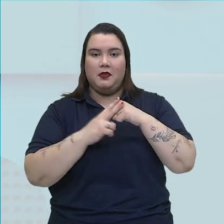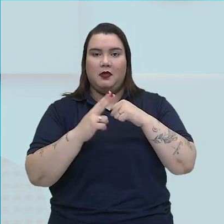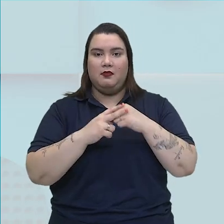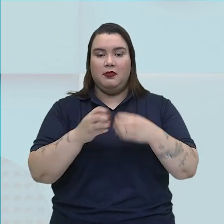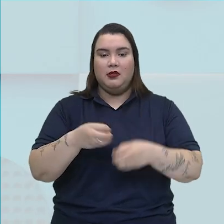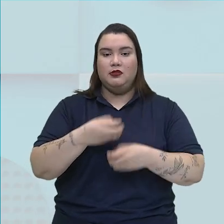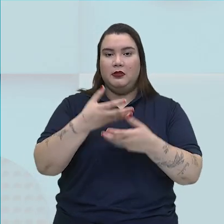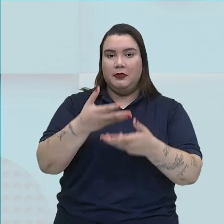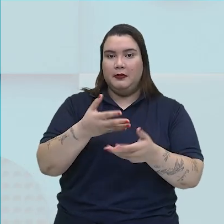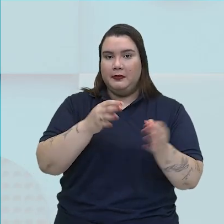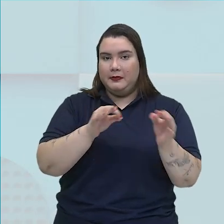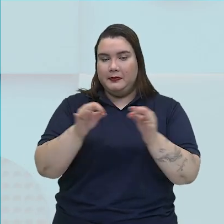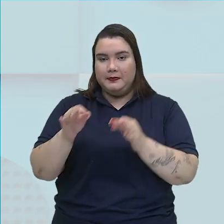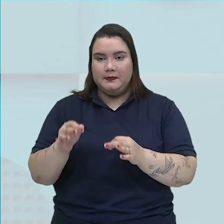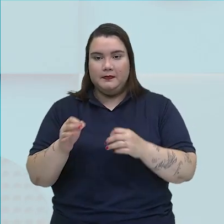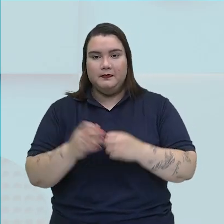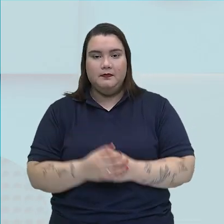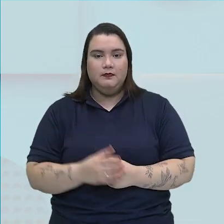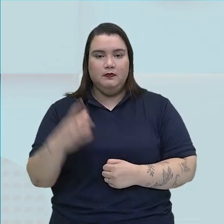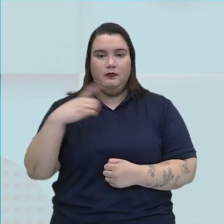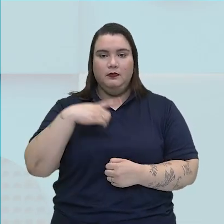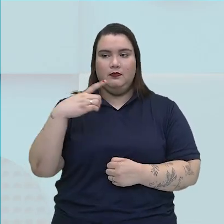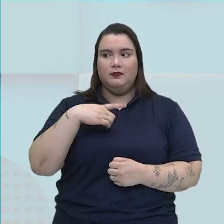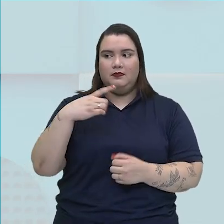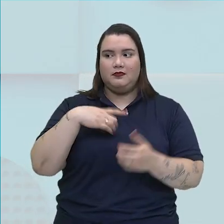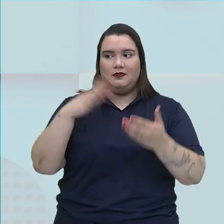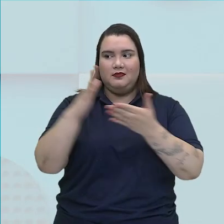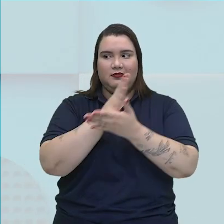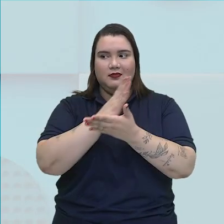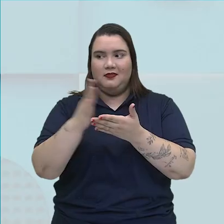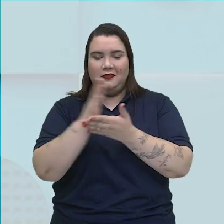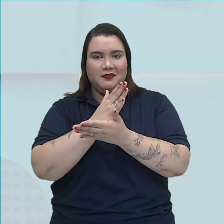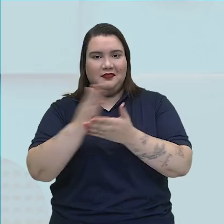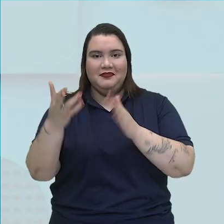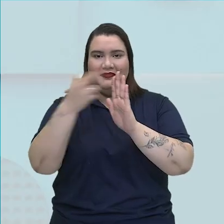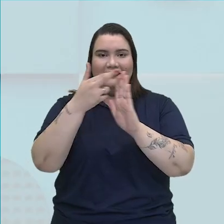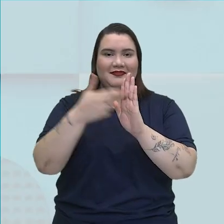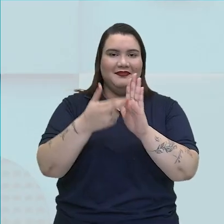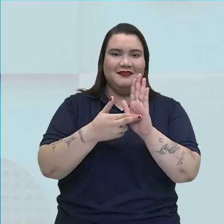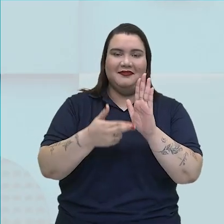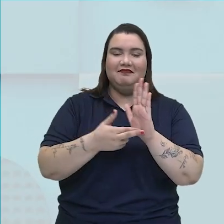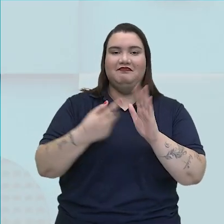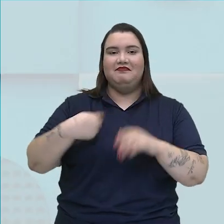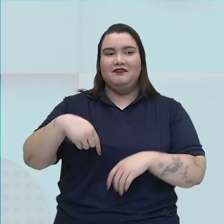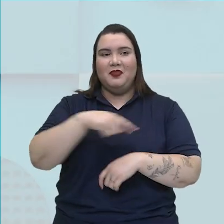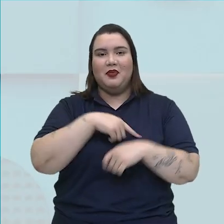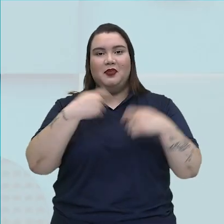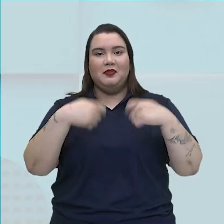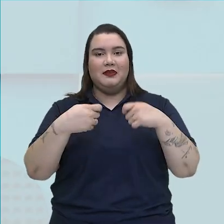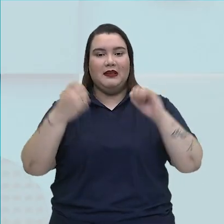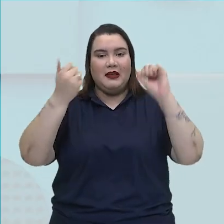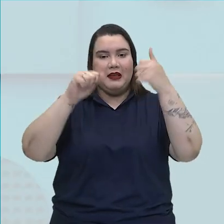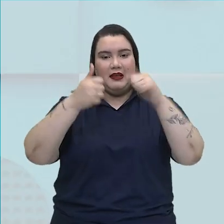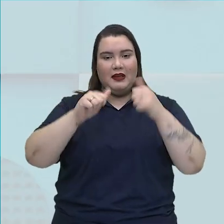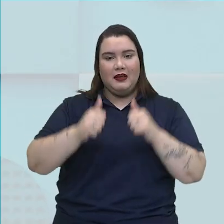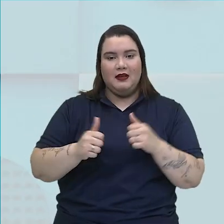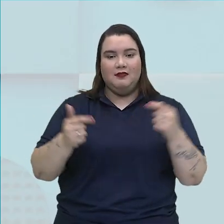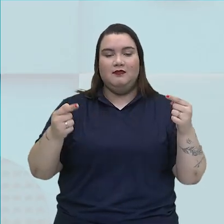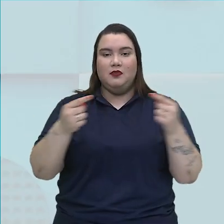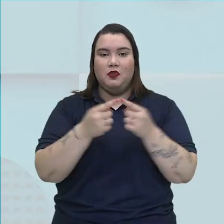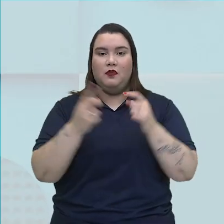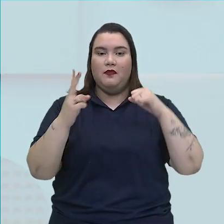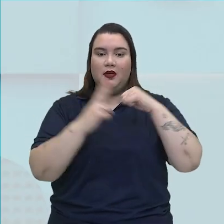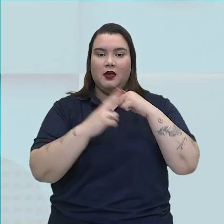expressar. Então, existem algumas regras que nós temos que analisar e seguir quando nós vamos conjugar